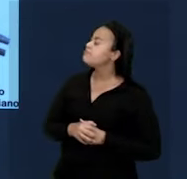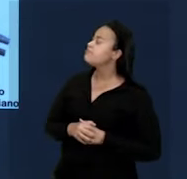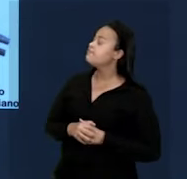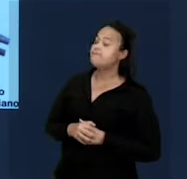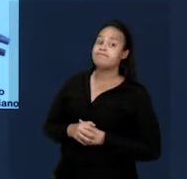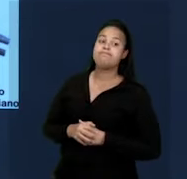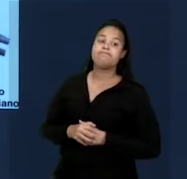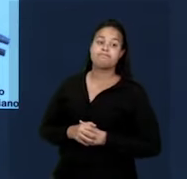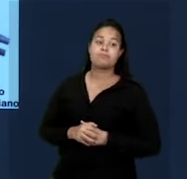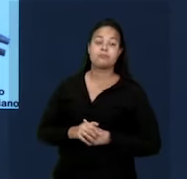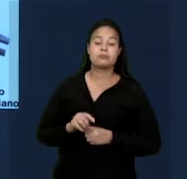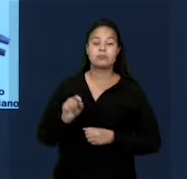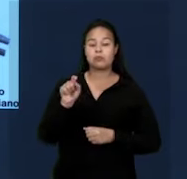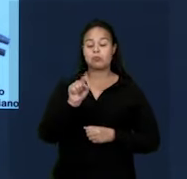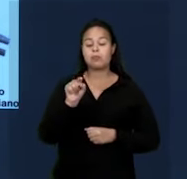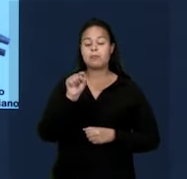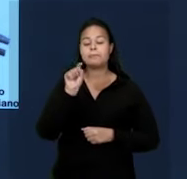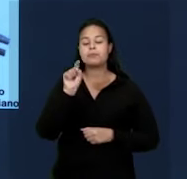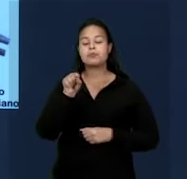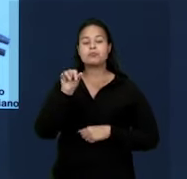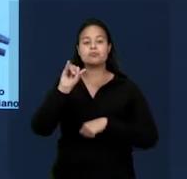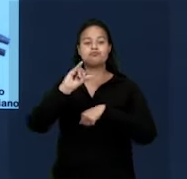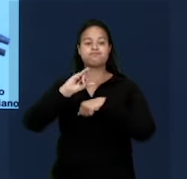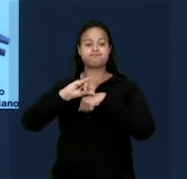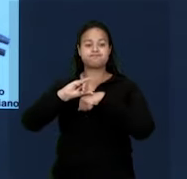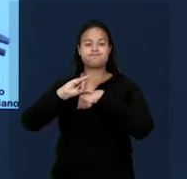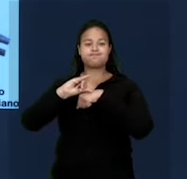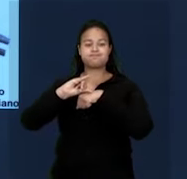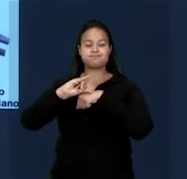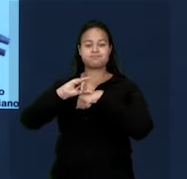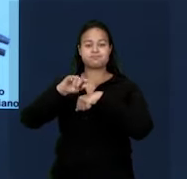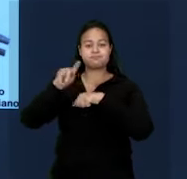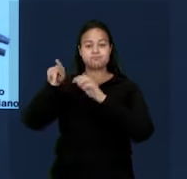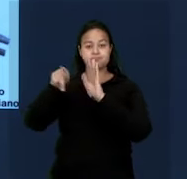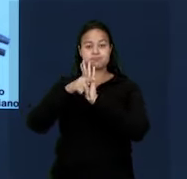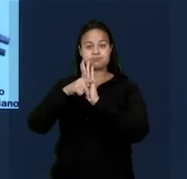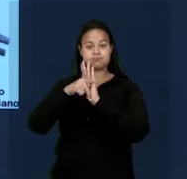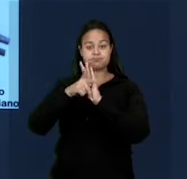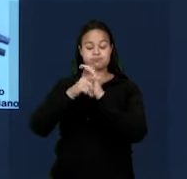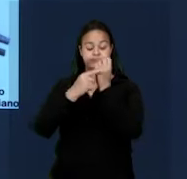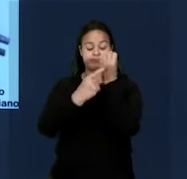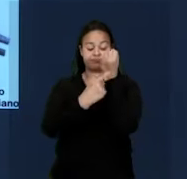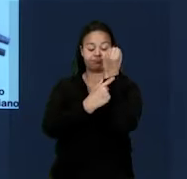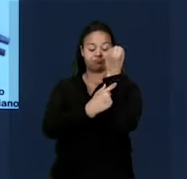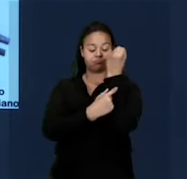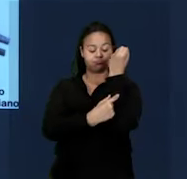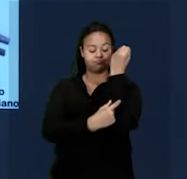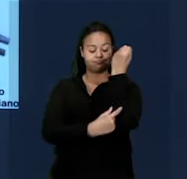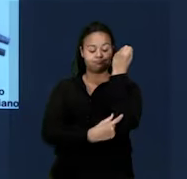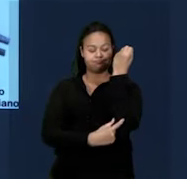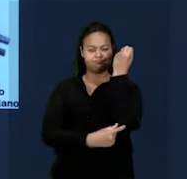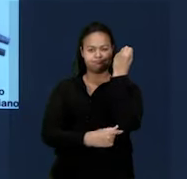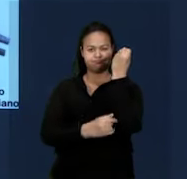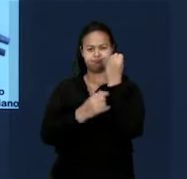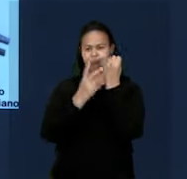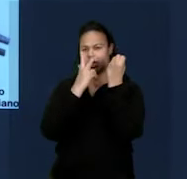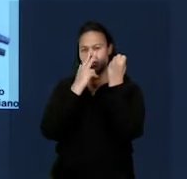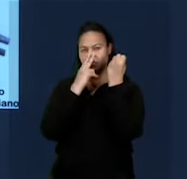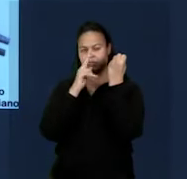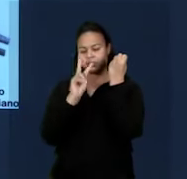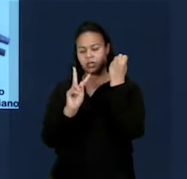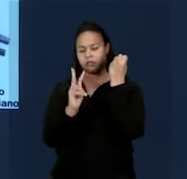um canal central, essa região em formato de H, a gente vai